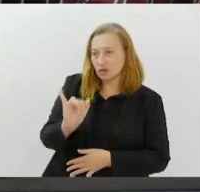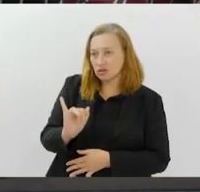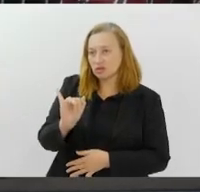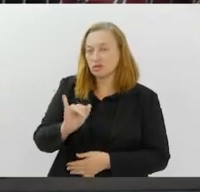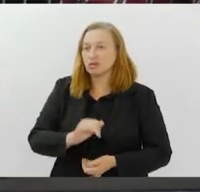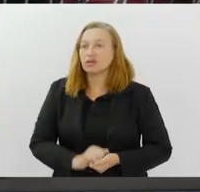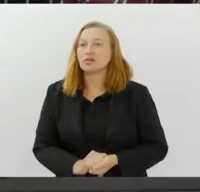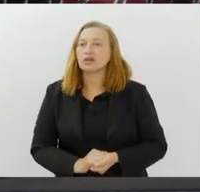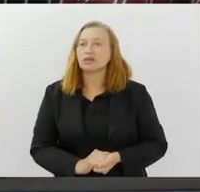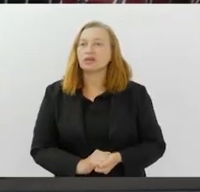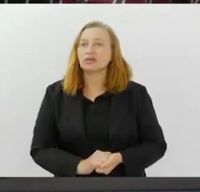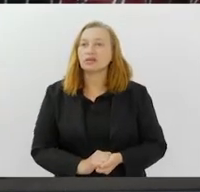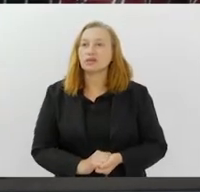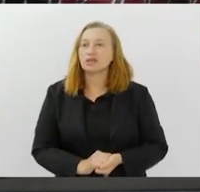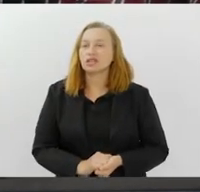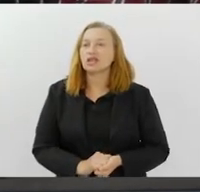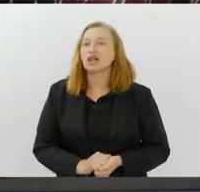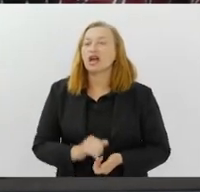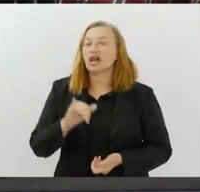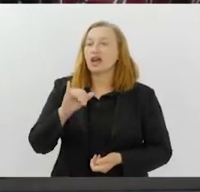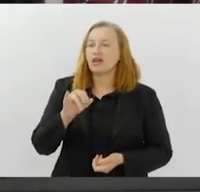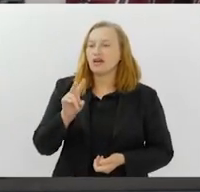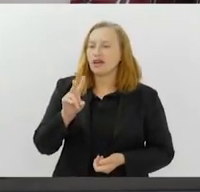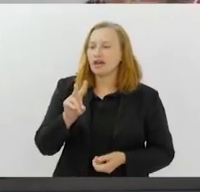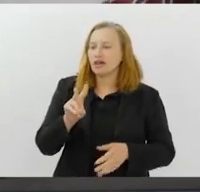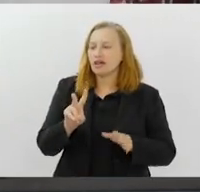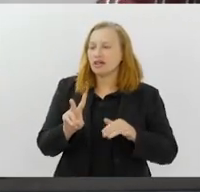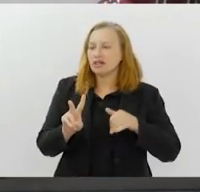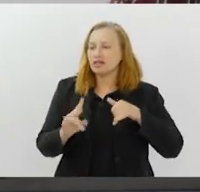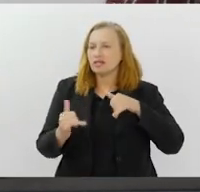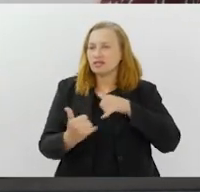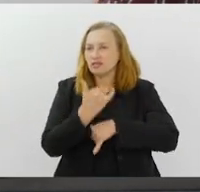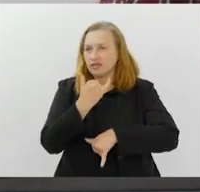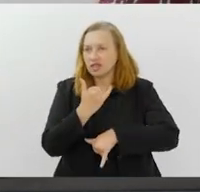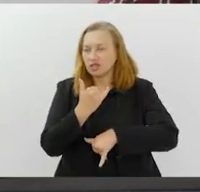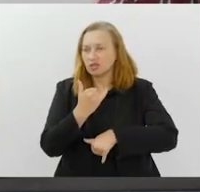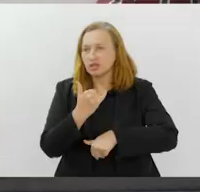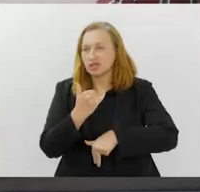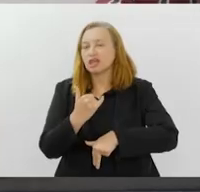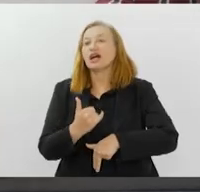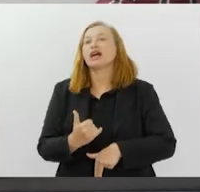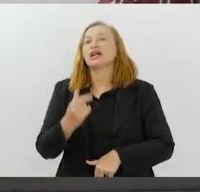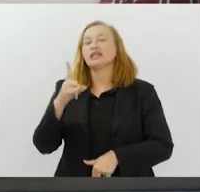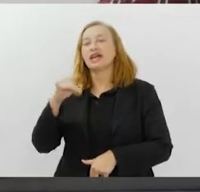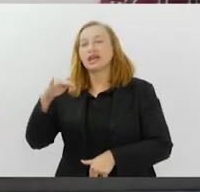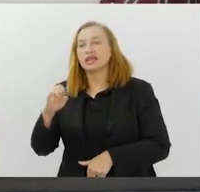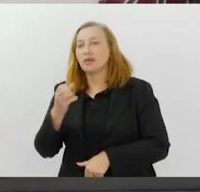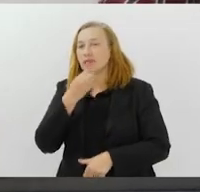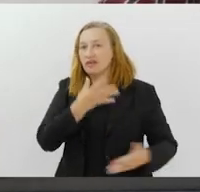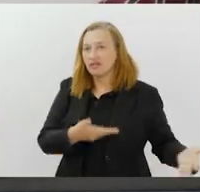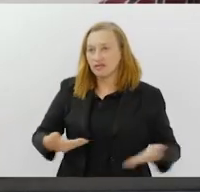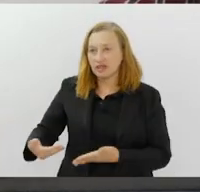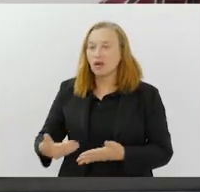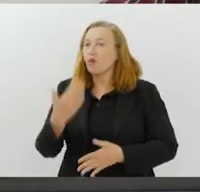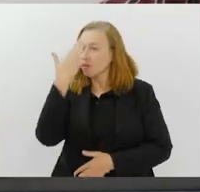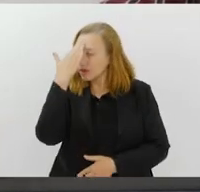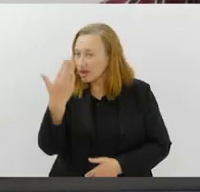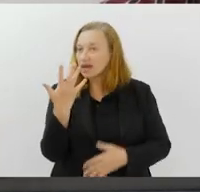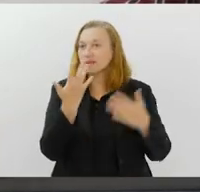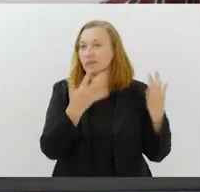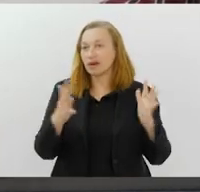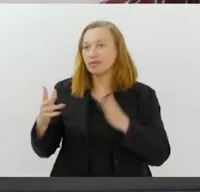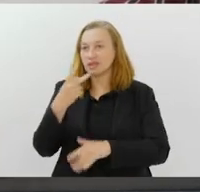além disso é vítima então daane bem-vinda Obrigado Parabéns pelo seu